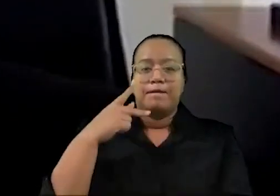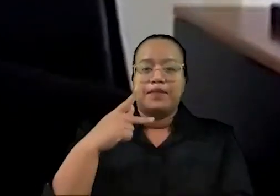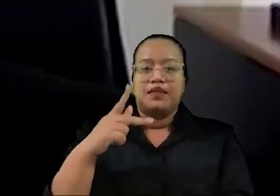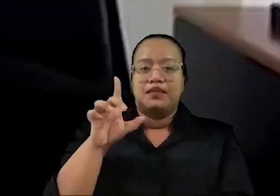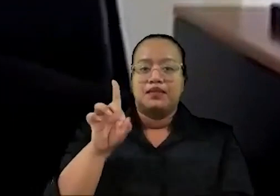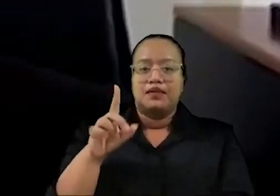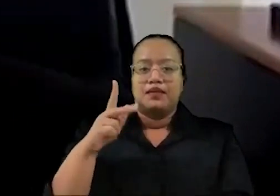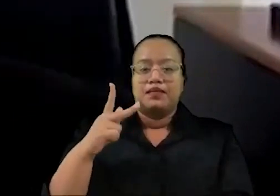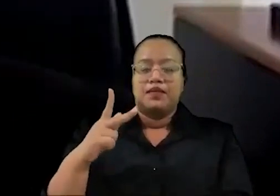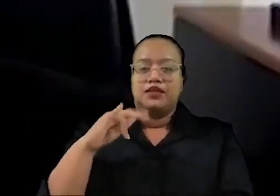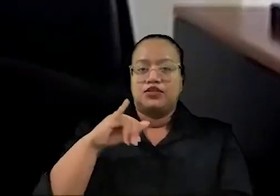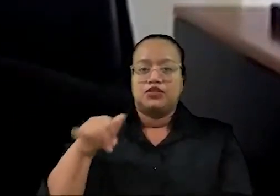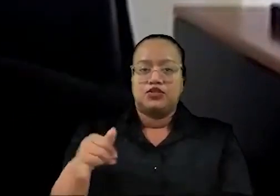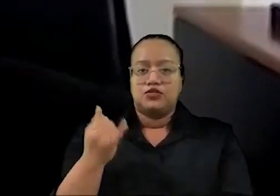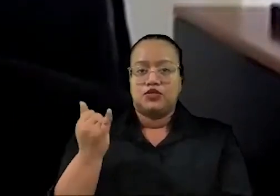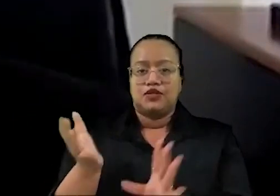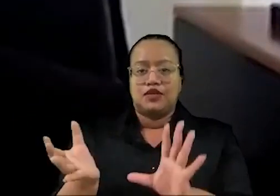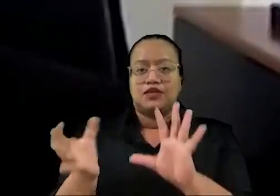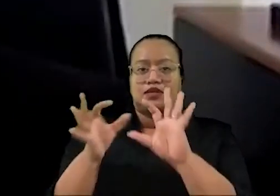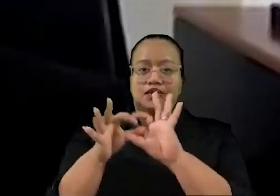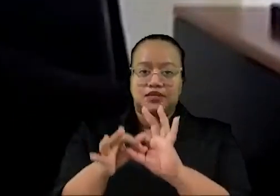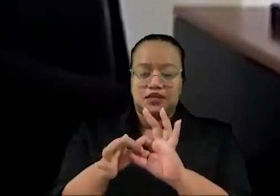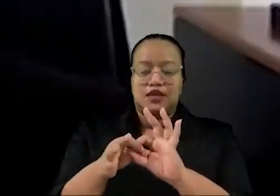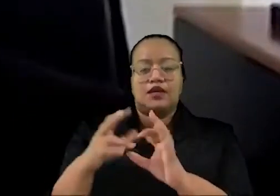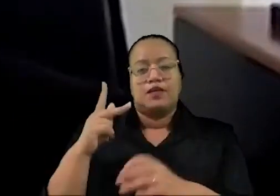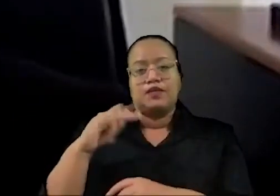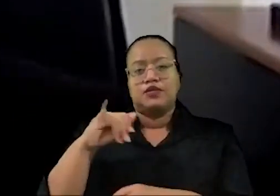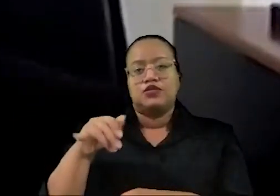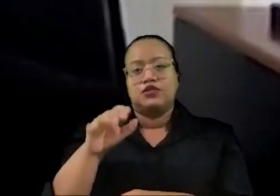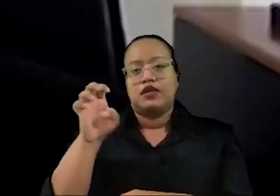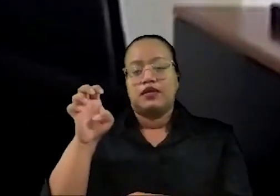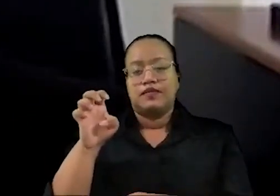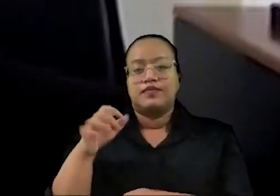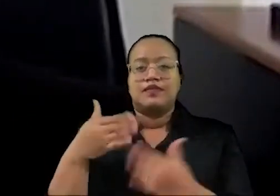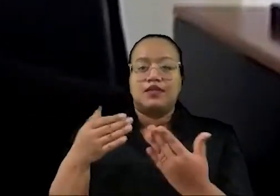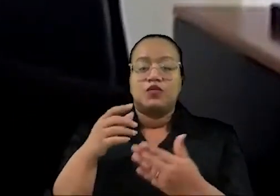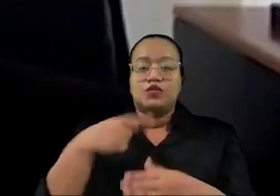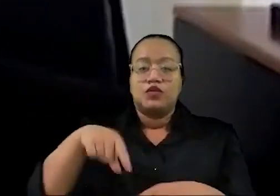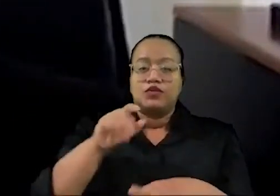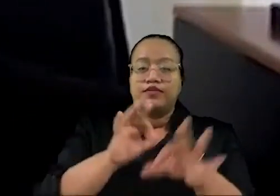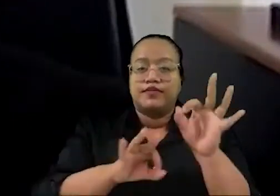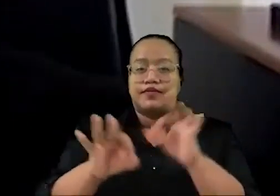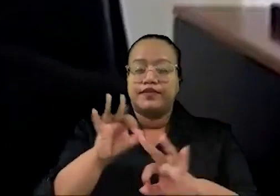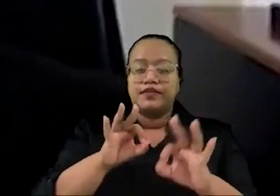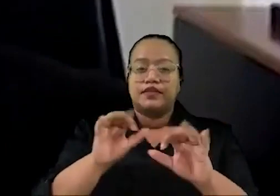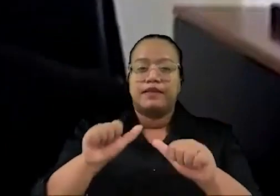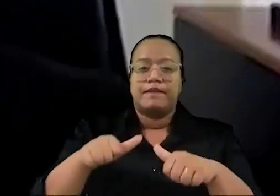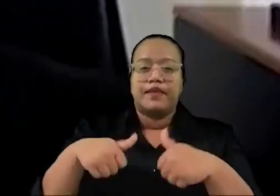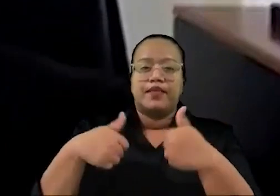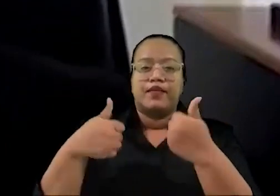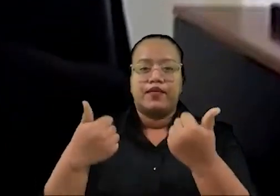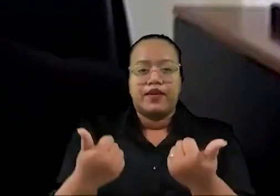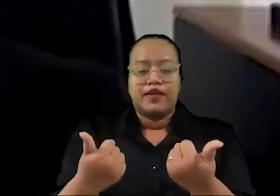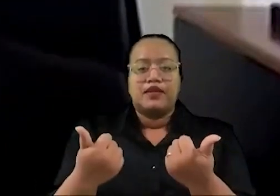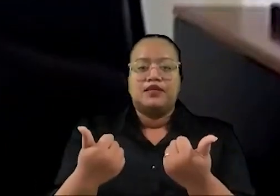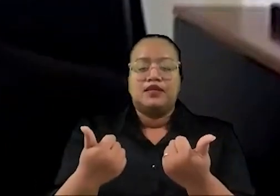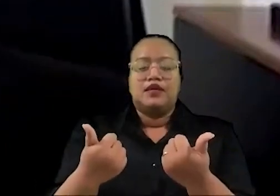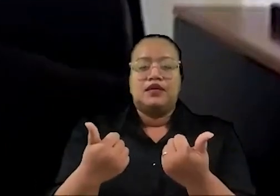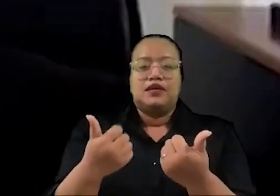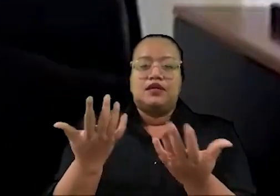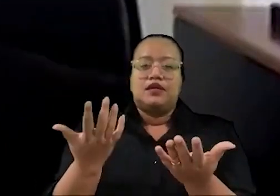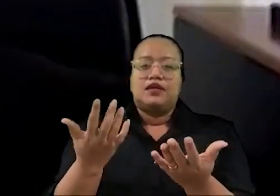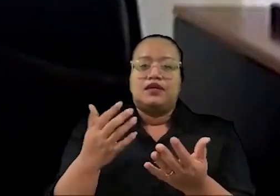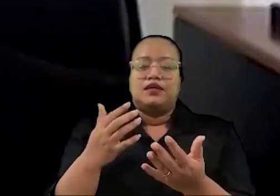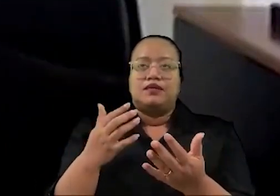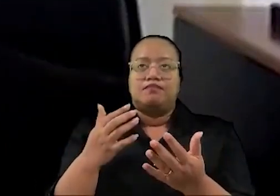E tudo que a gente puder fazer de melhorias, de desenvolver automações nesses módulos e integrar o